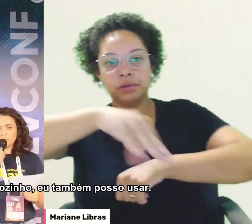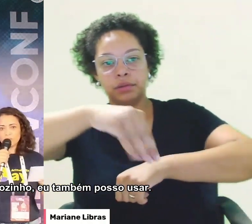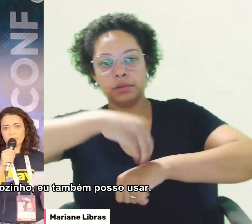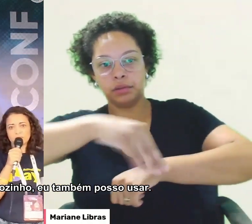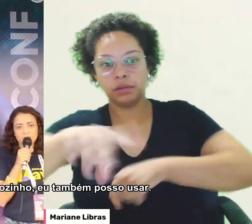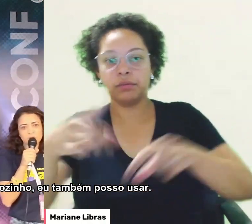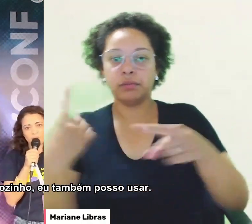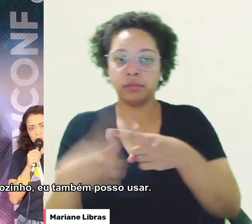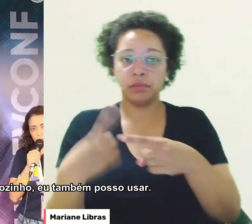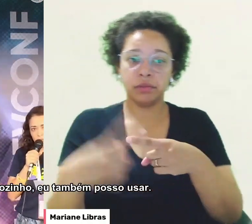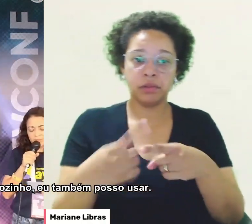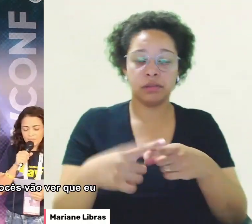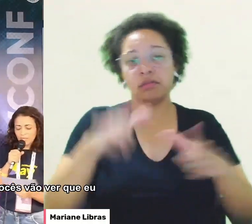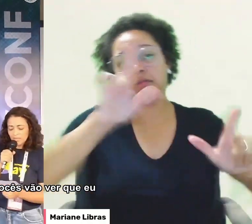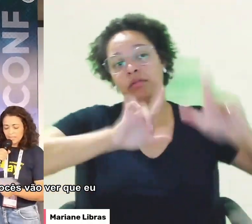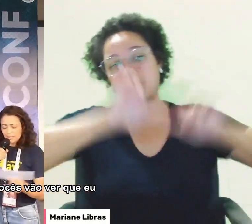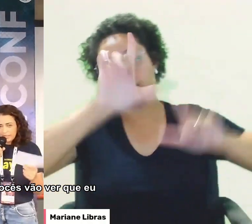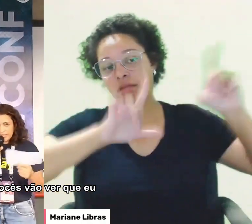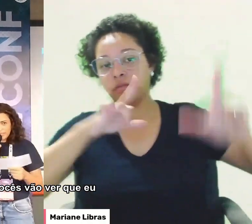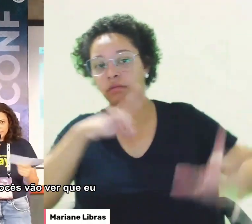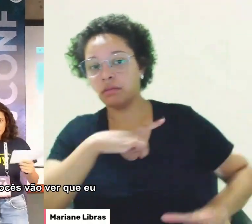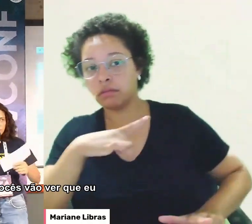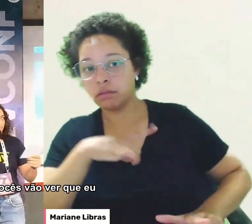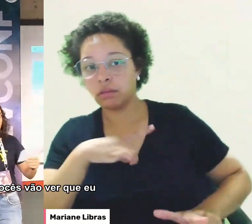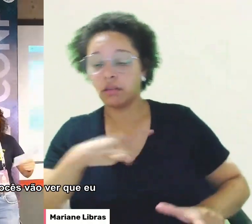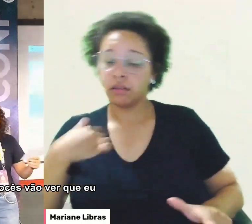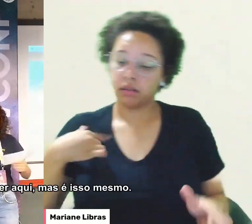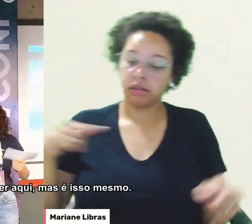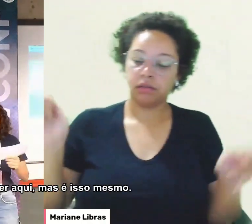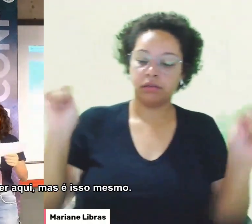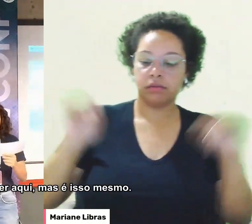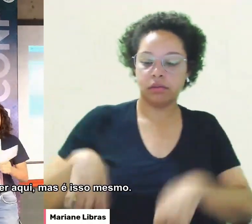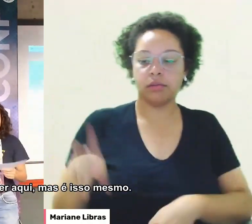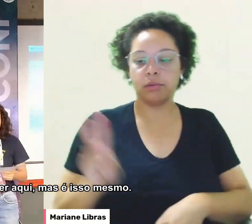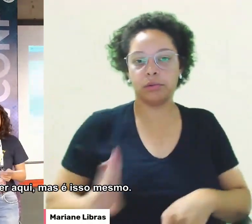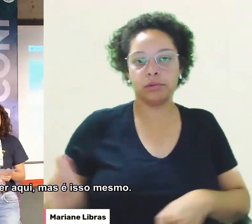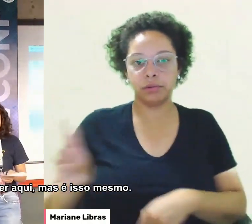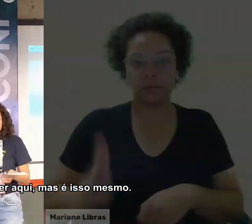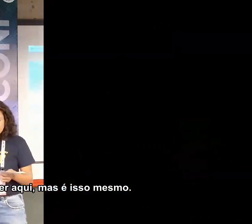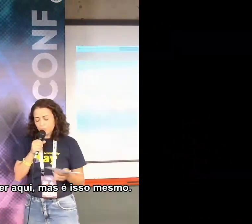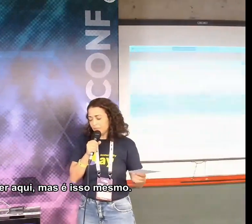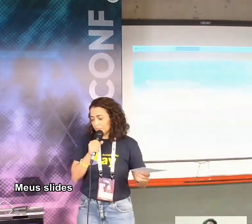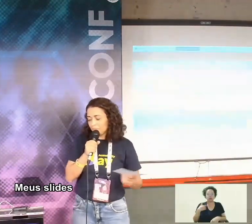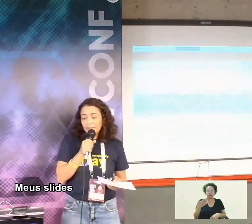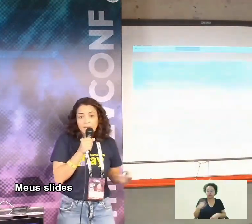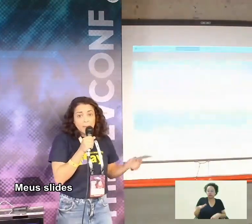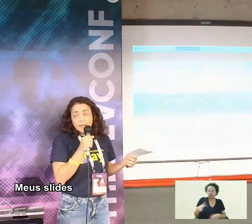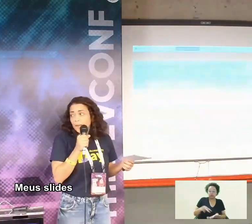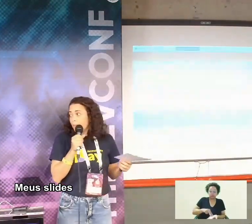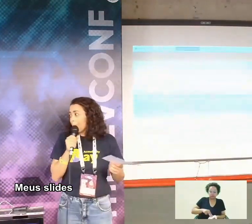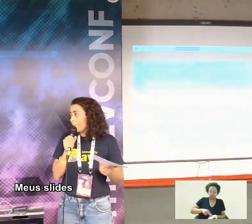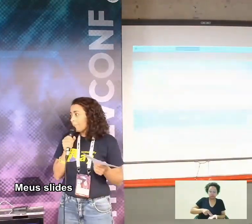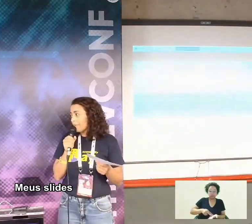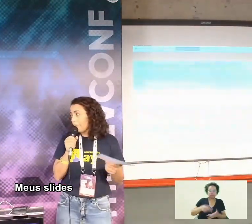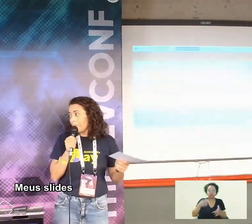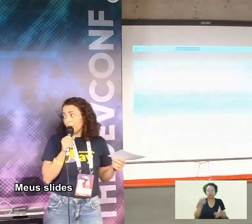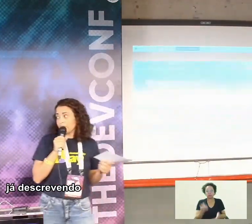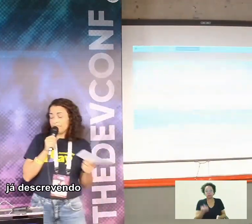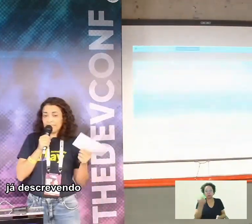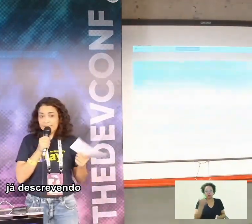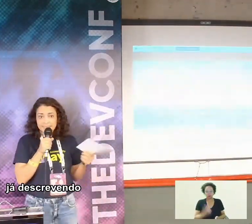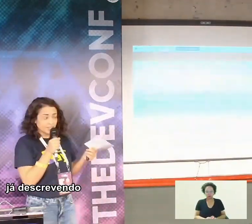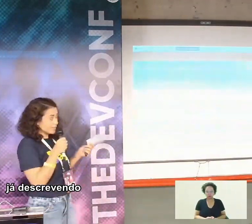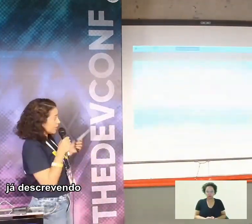Braga usa um cartãozinho, eu também posso usar. Vocês vão ver que eu vou tremer aqui, mas é isso mesmo.